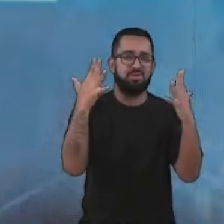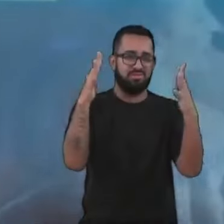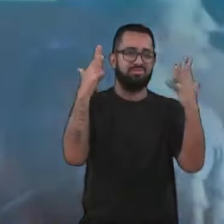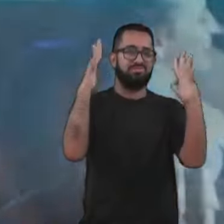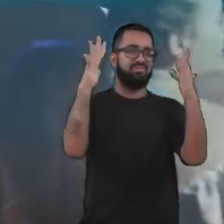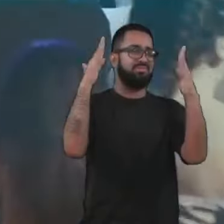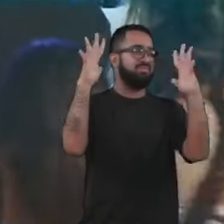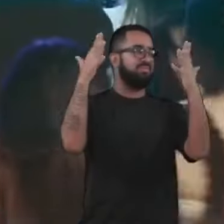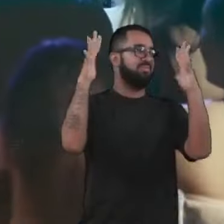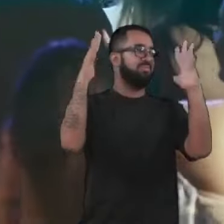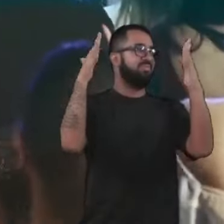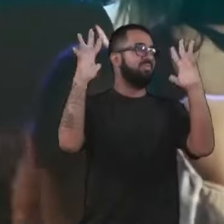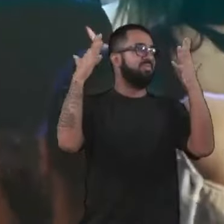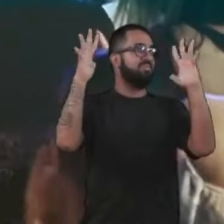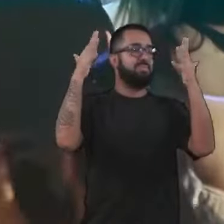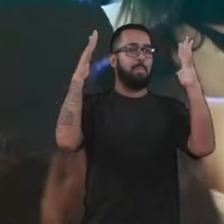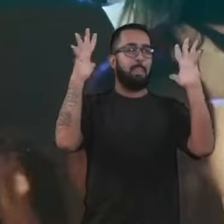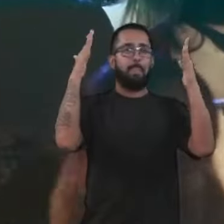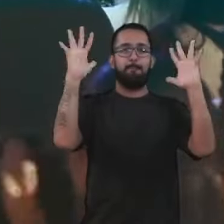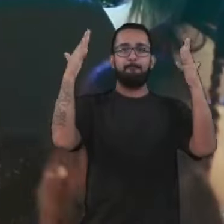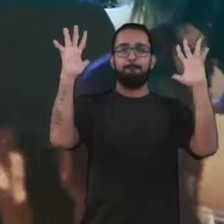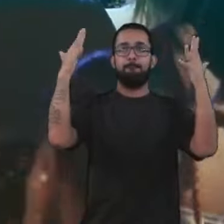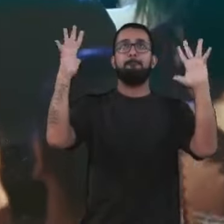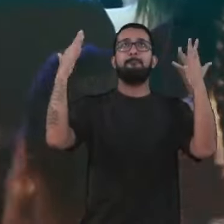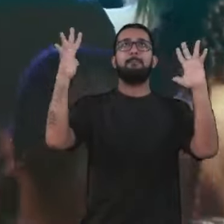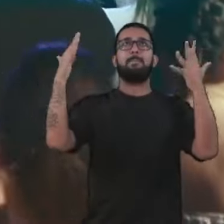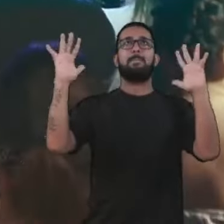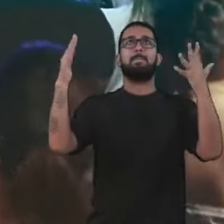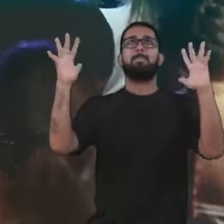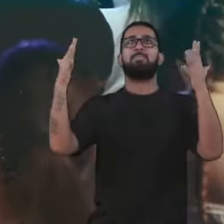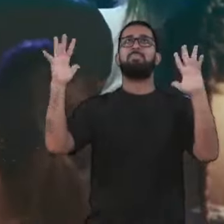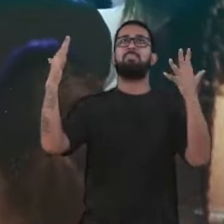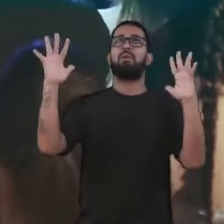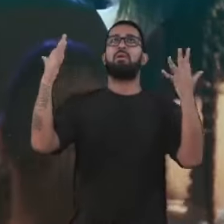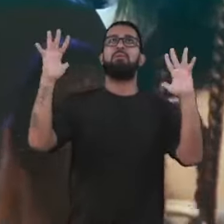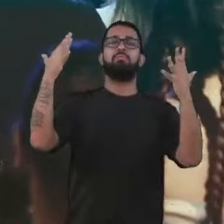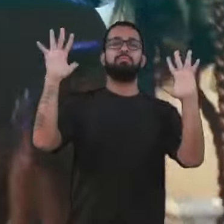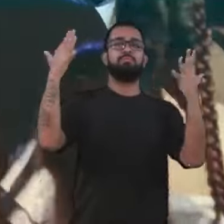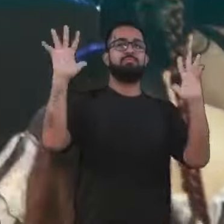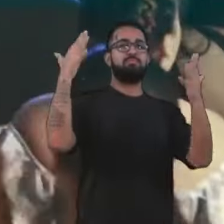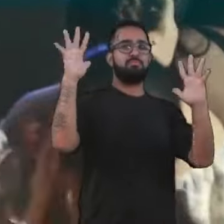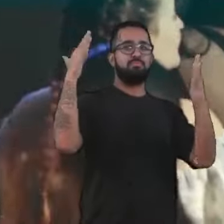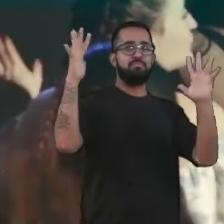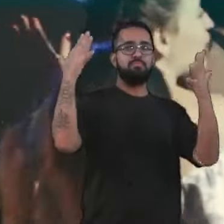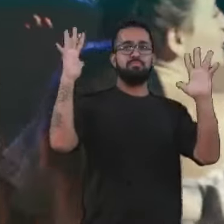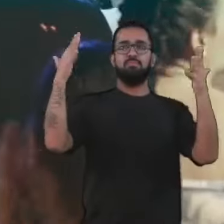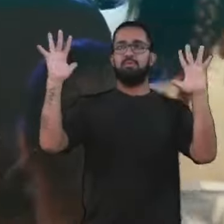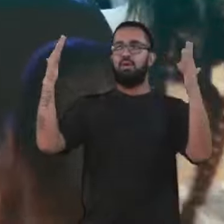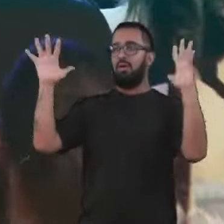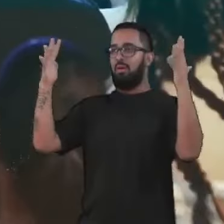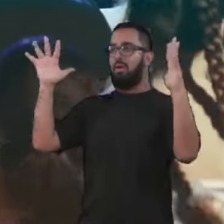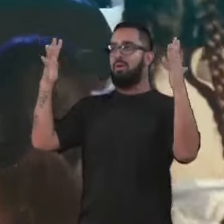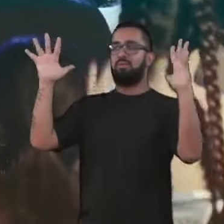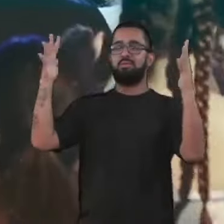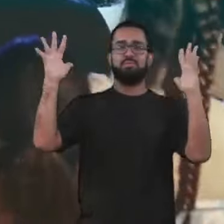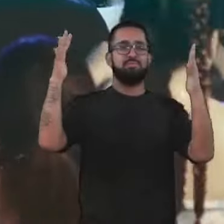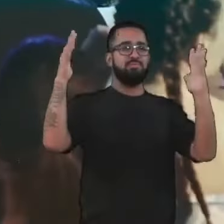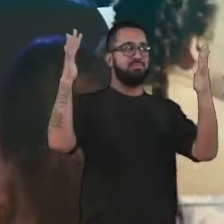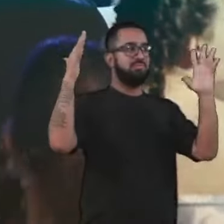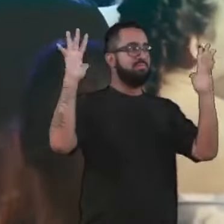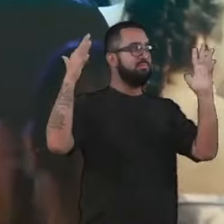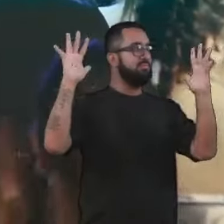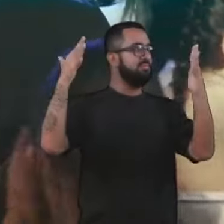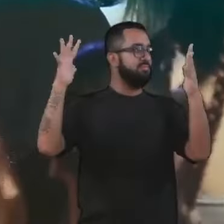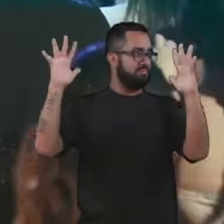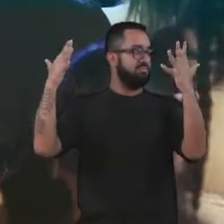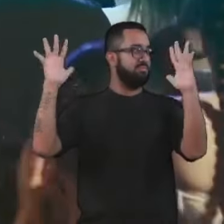palavra. Aplauda o Espírito Santo. Aplauda aquele que diz. Ele é quem diz. Ele é quem diz.